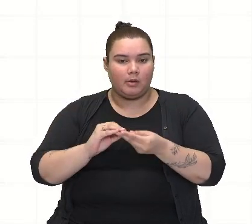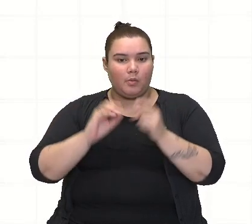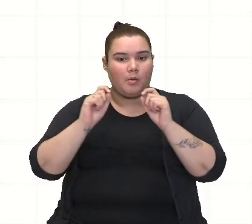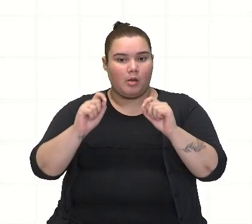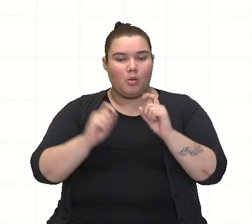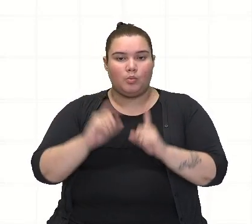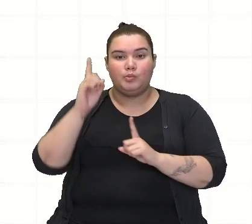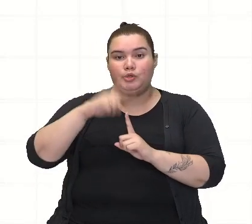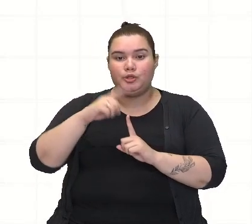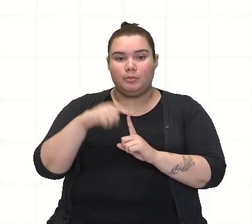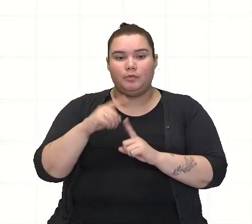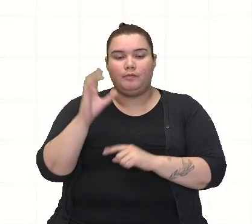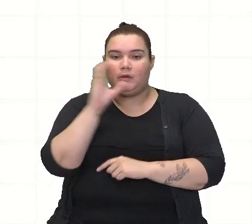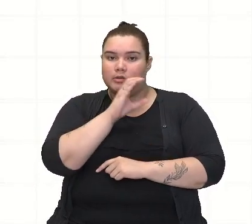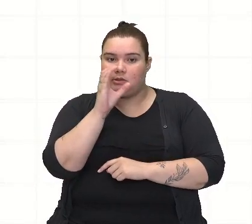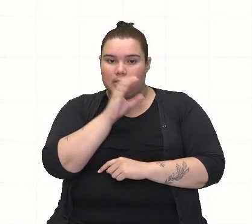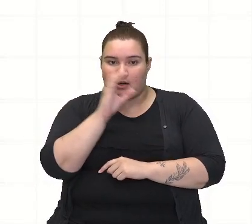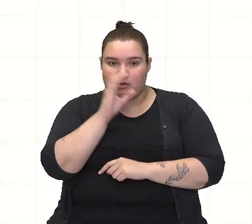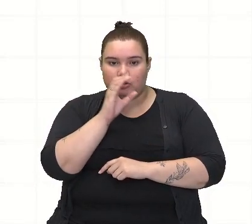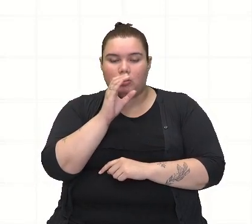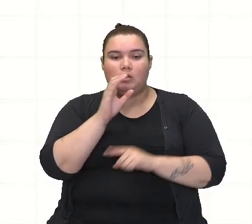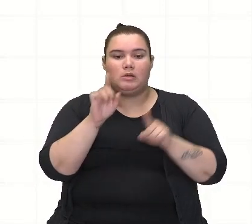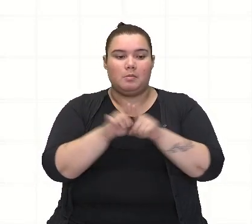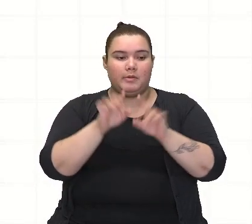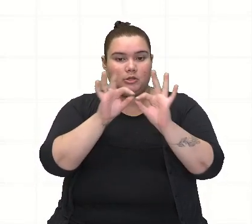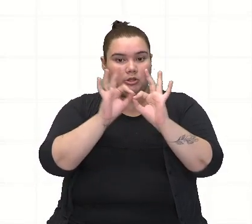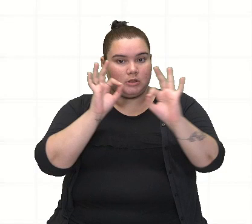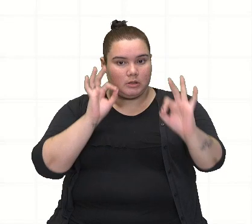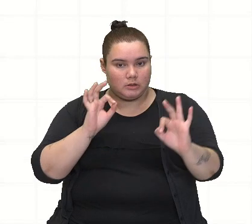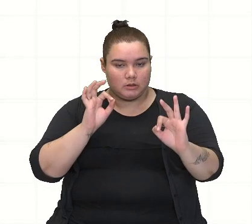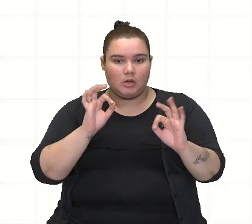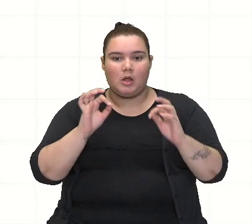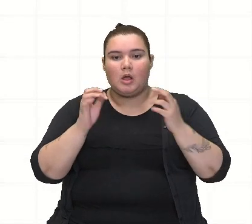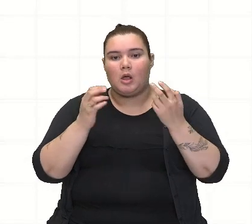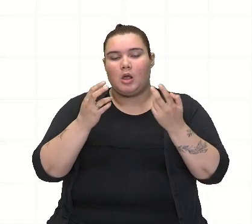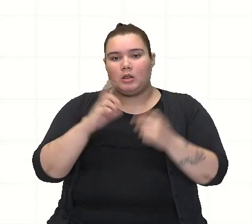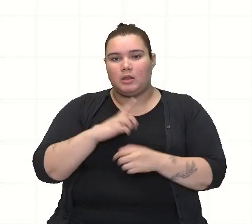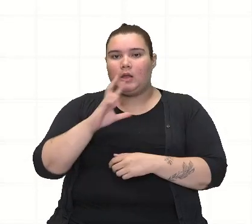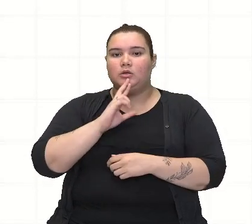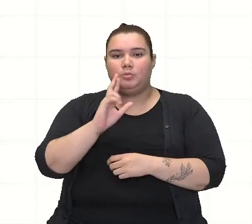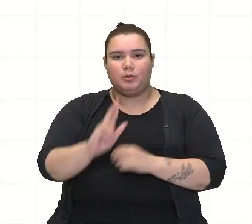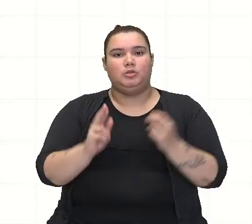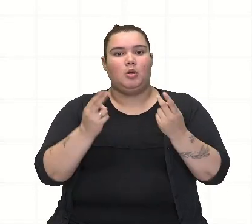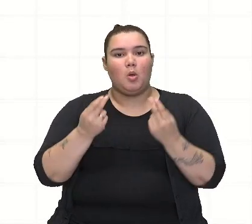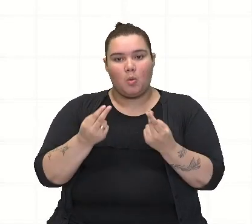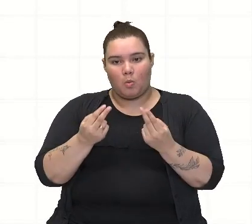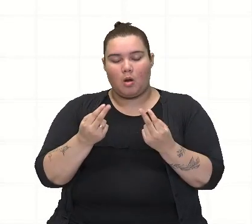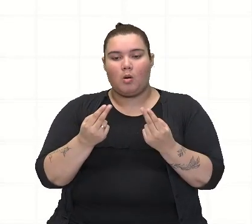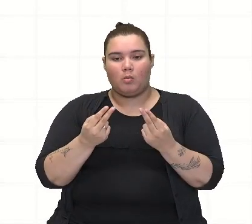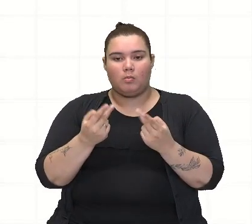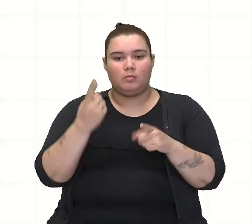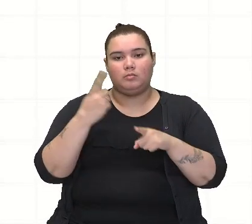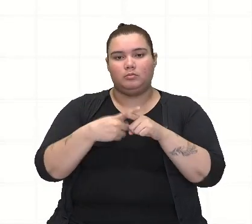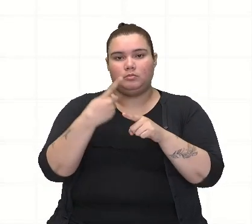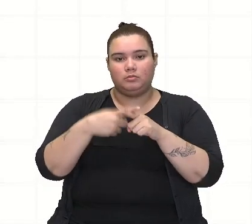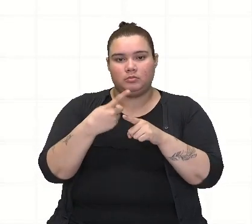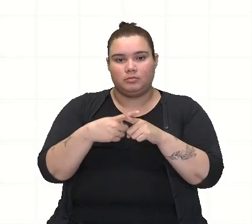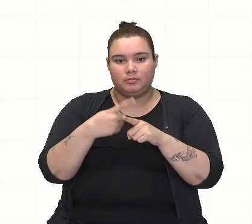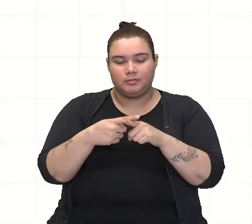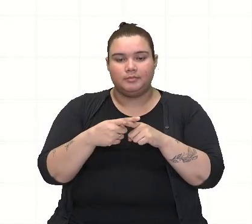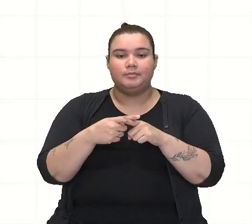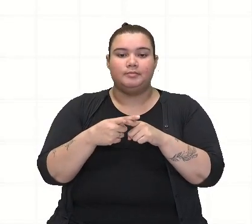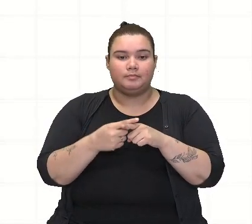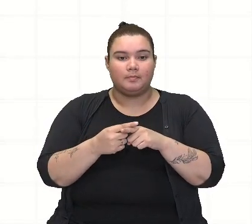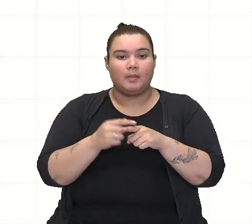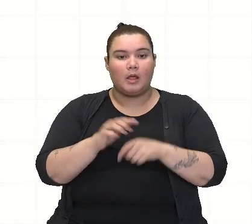grandezas velocidade e distância são proporcionais. Por que elas são proporcionais? Porque